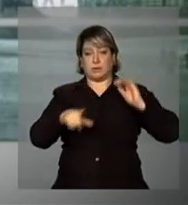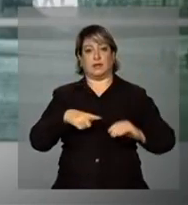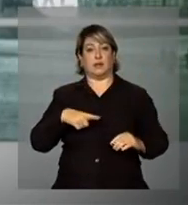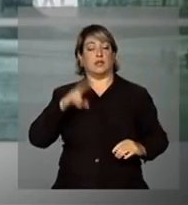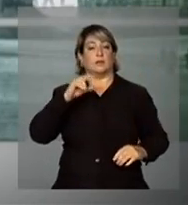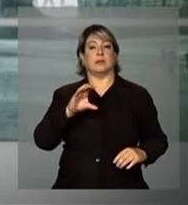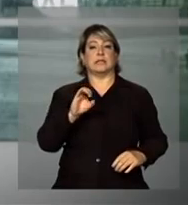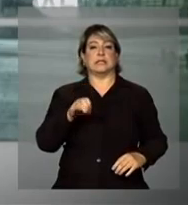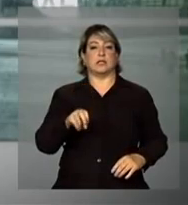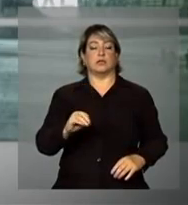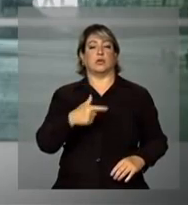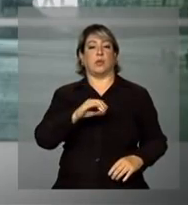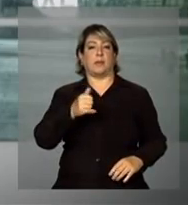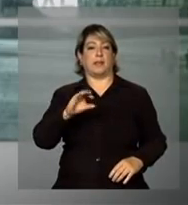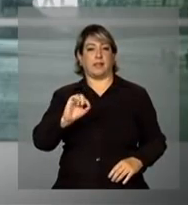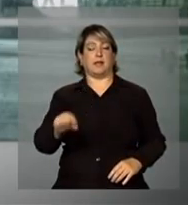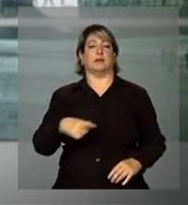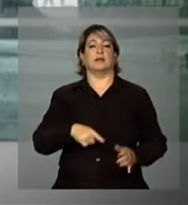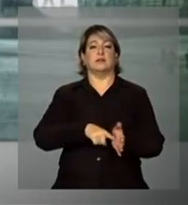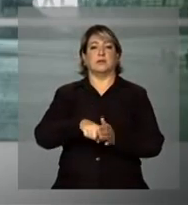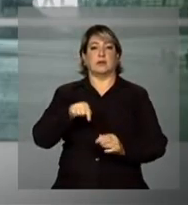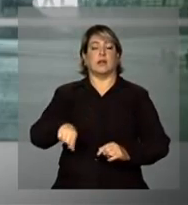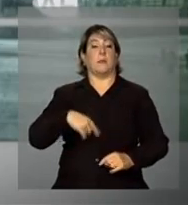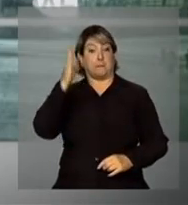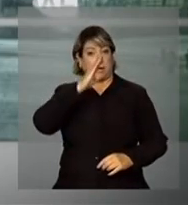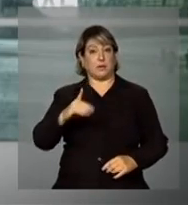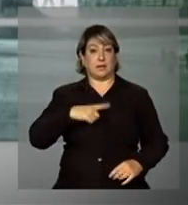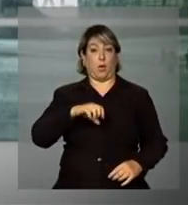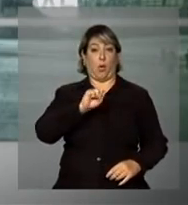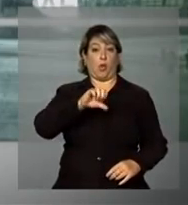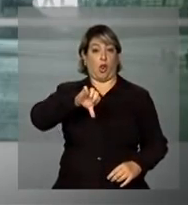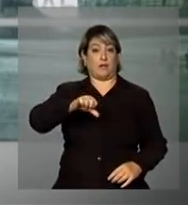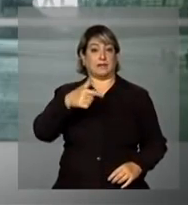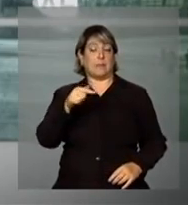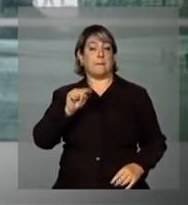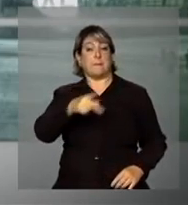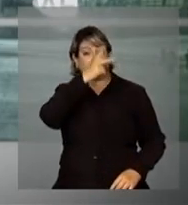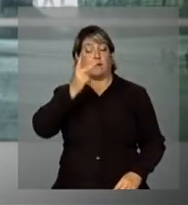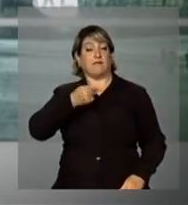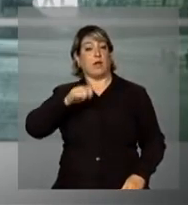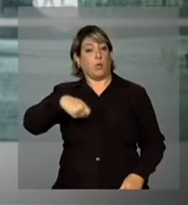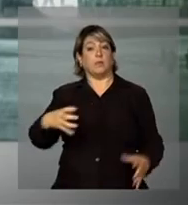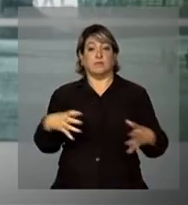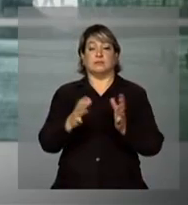do Censo 2010, no Brasil, 897 mil pessoas